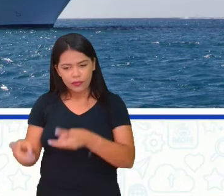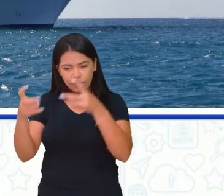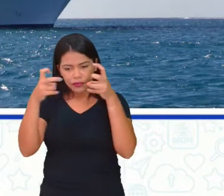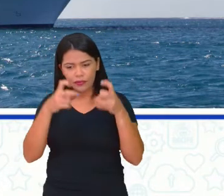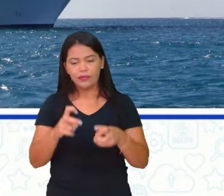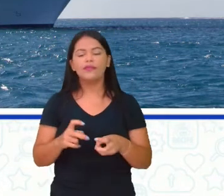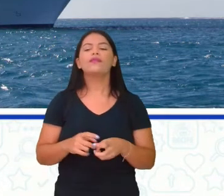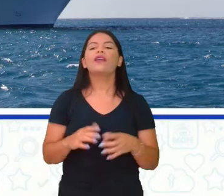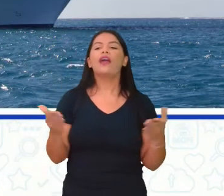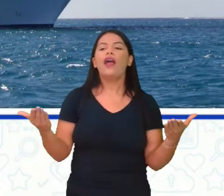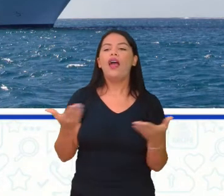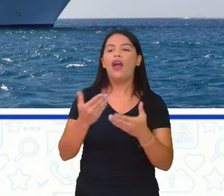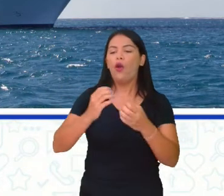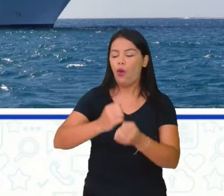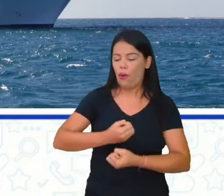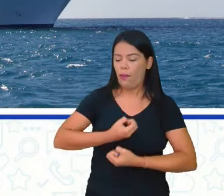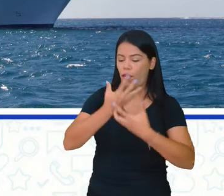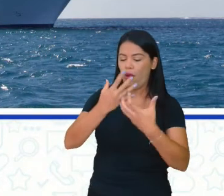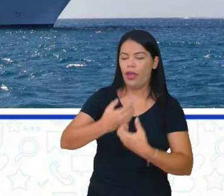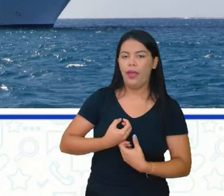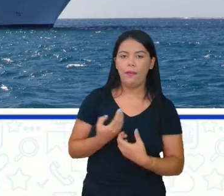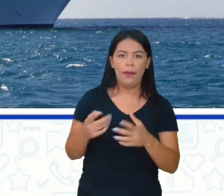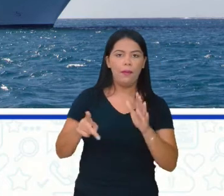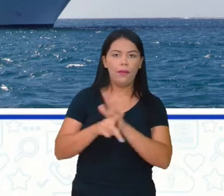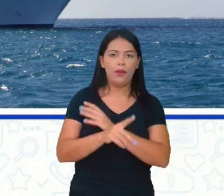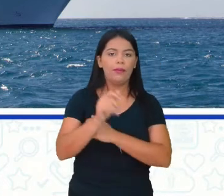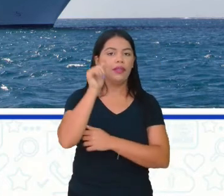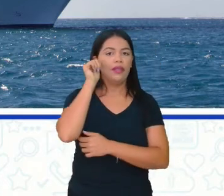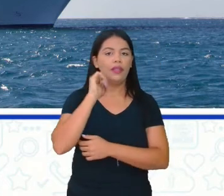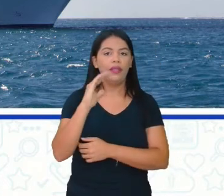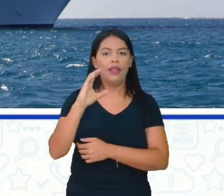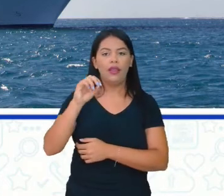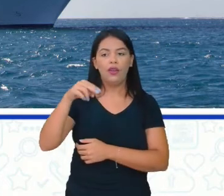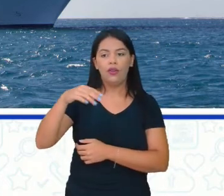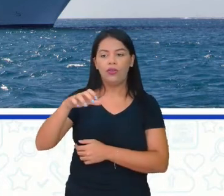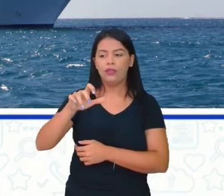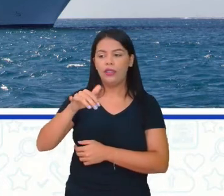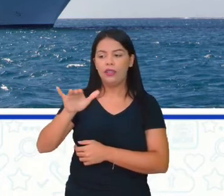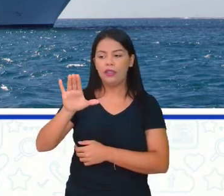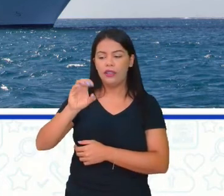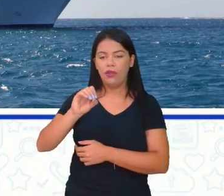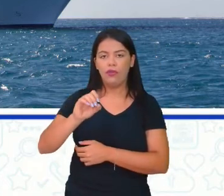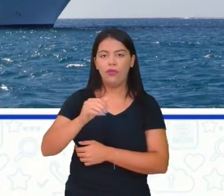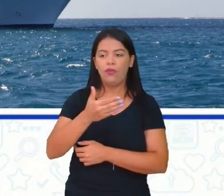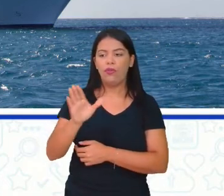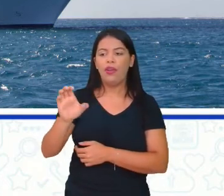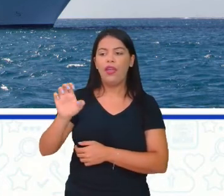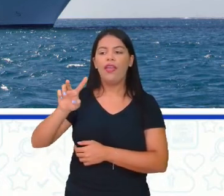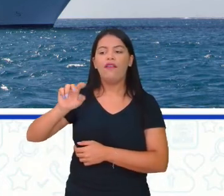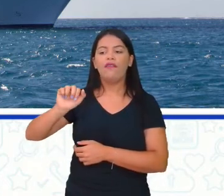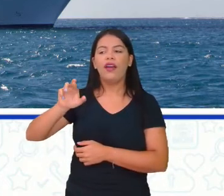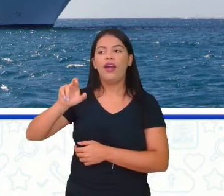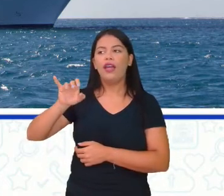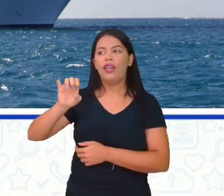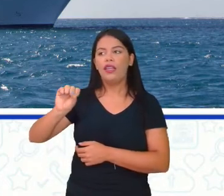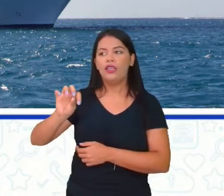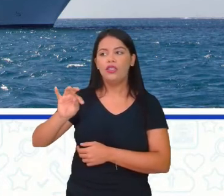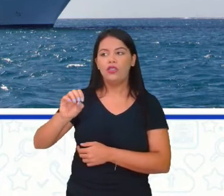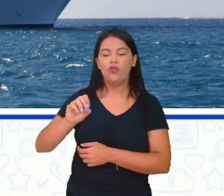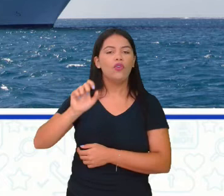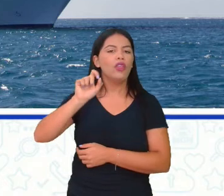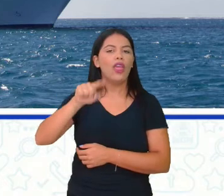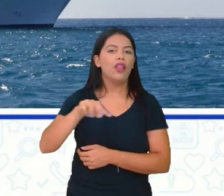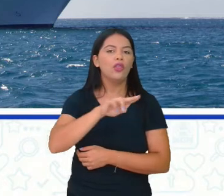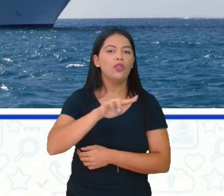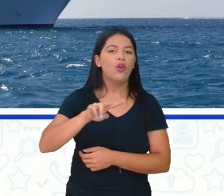um poema de Conceição Evaristo, que é Vozes, não é? Eu falei sobre ele, mas a aula foi embora. Eu